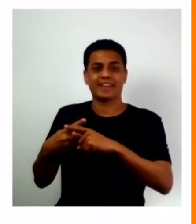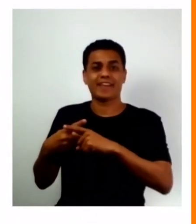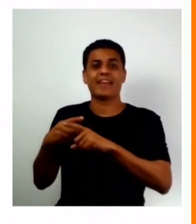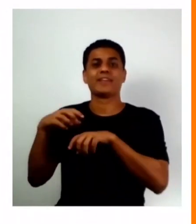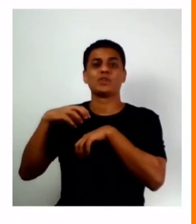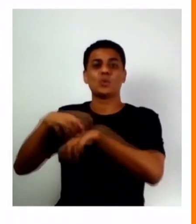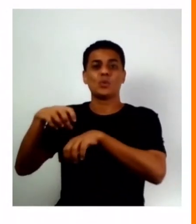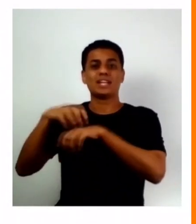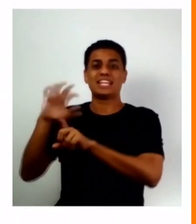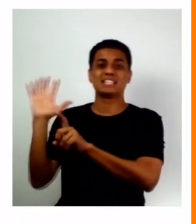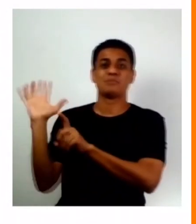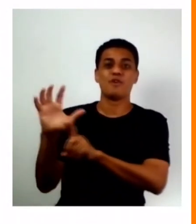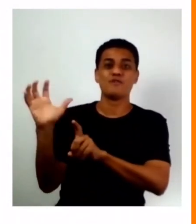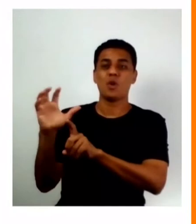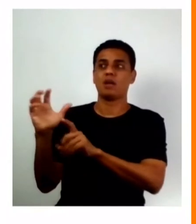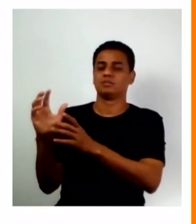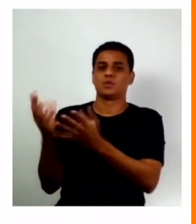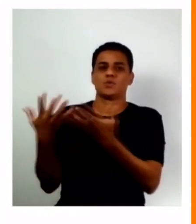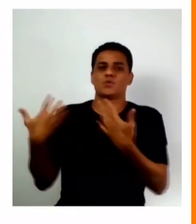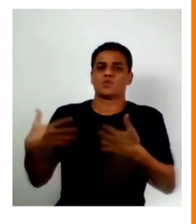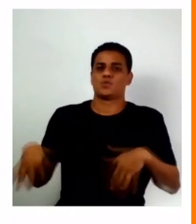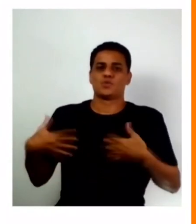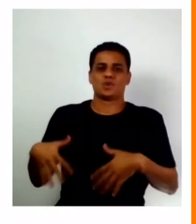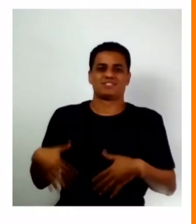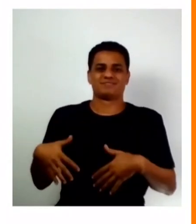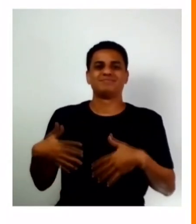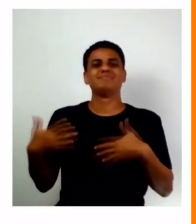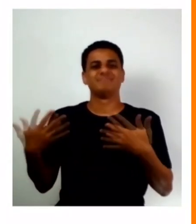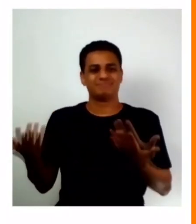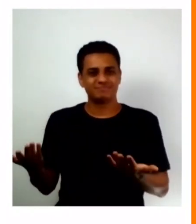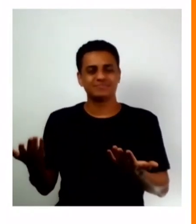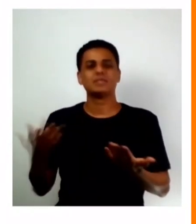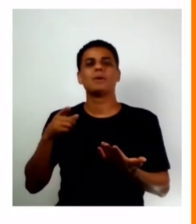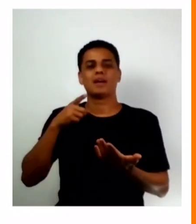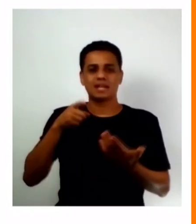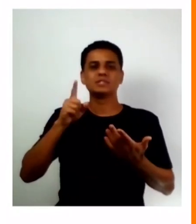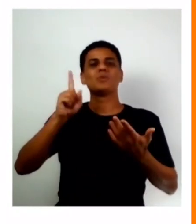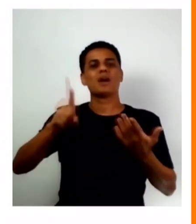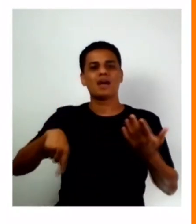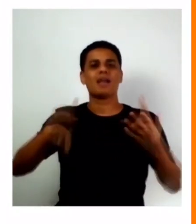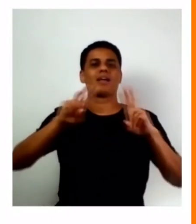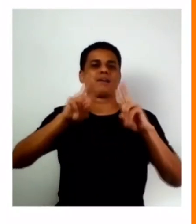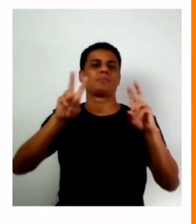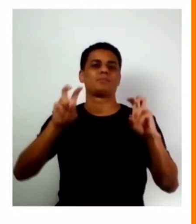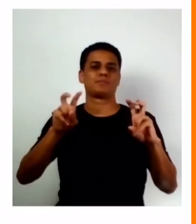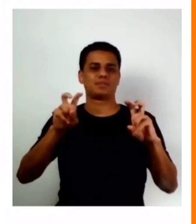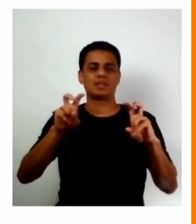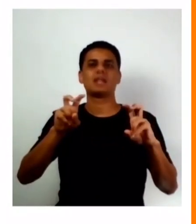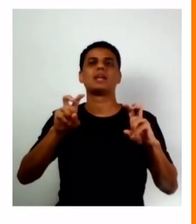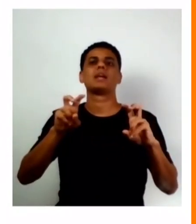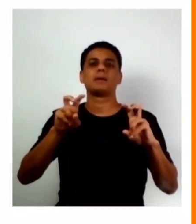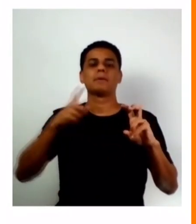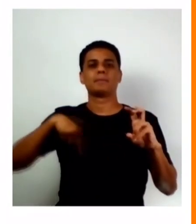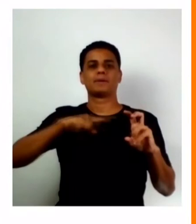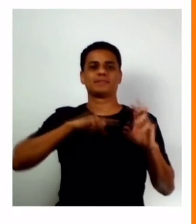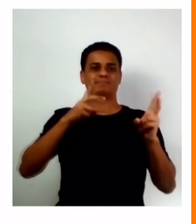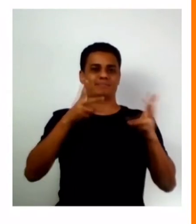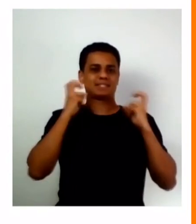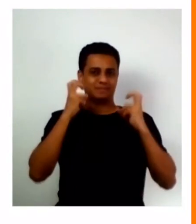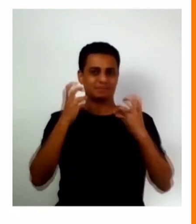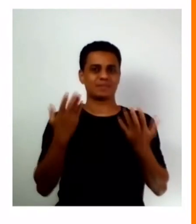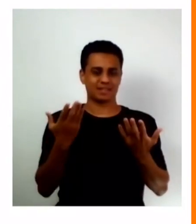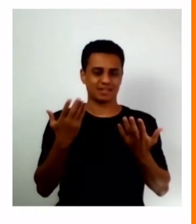muito alto. Portanto, isto é um tema a ter em conta. Há uma relação,